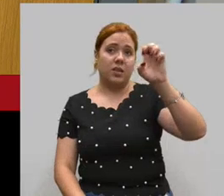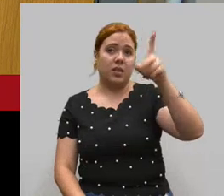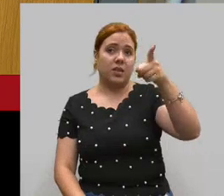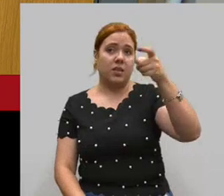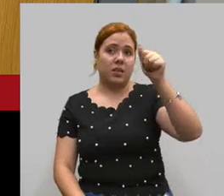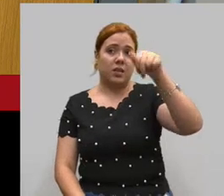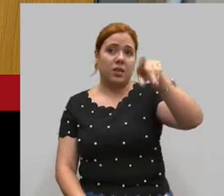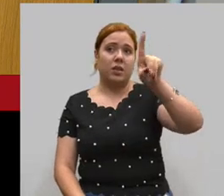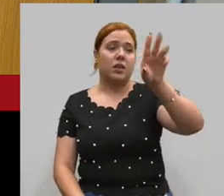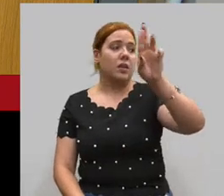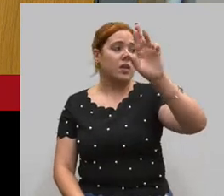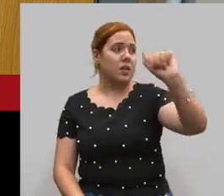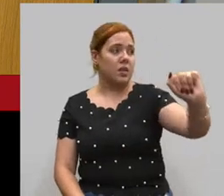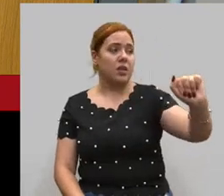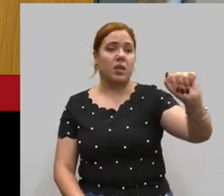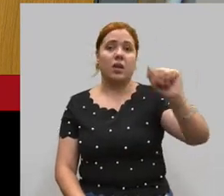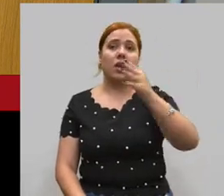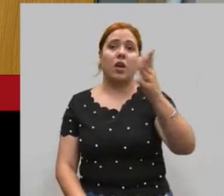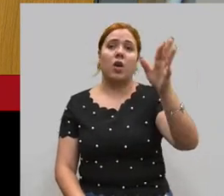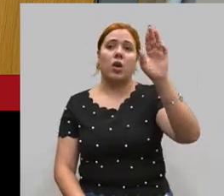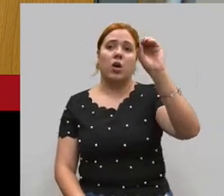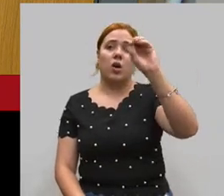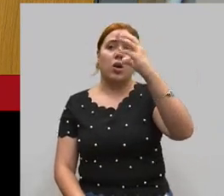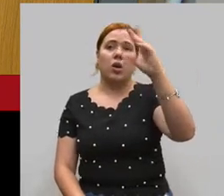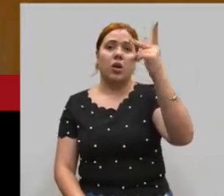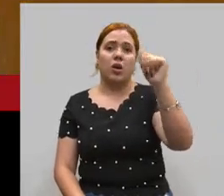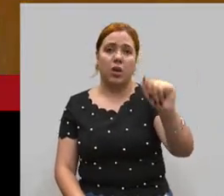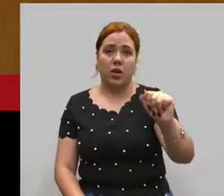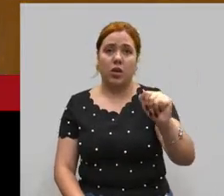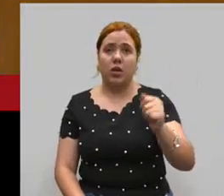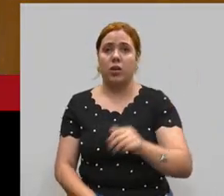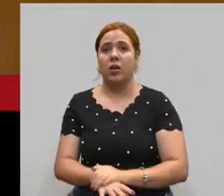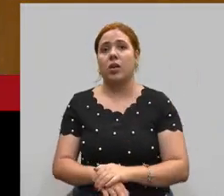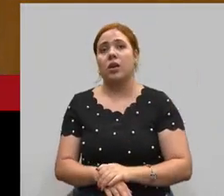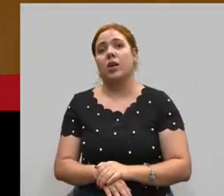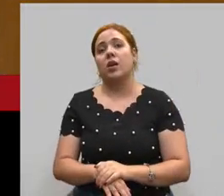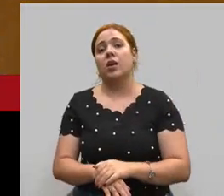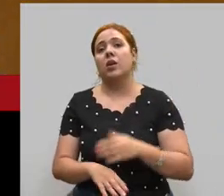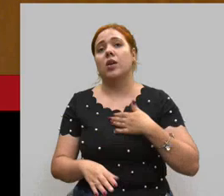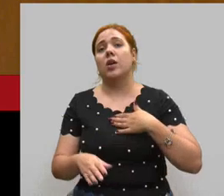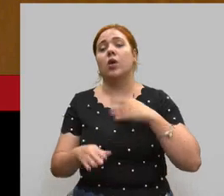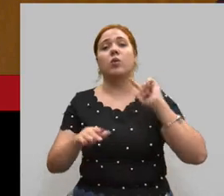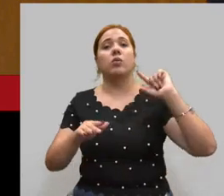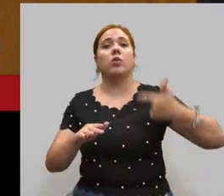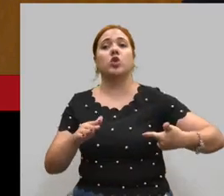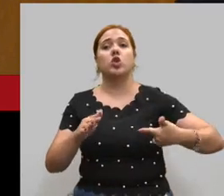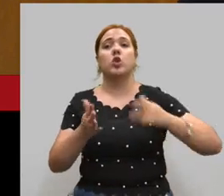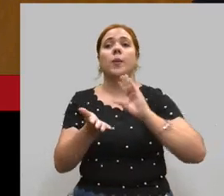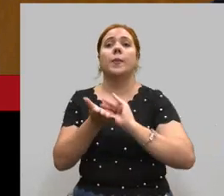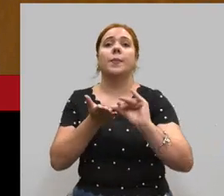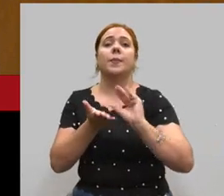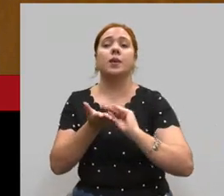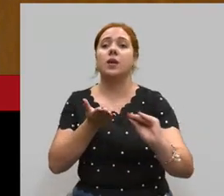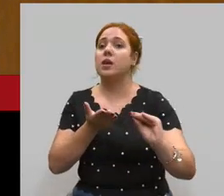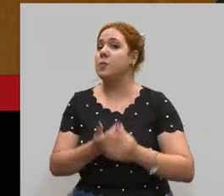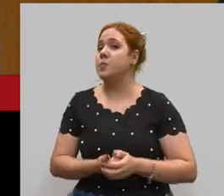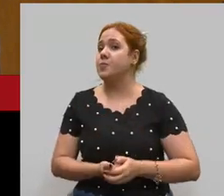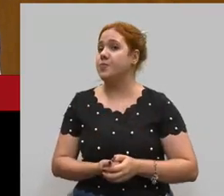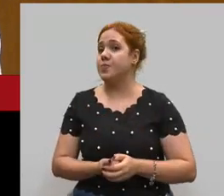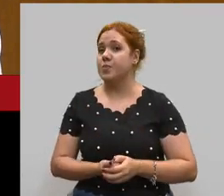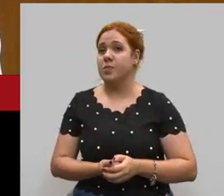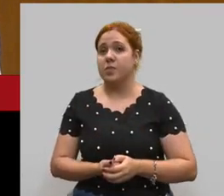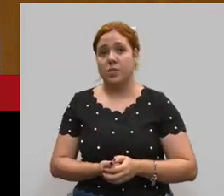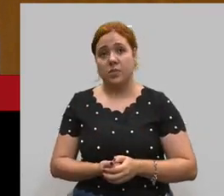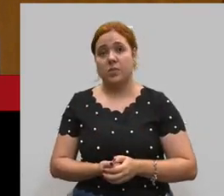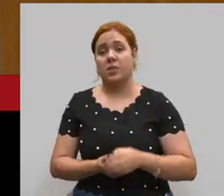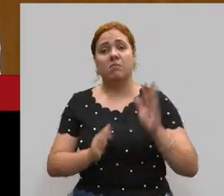audiência pública porost na tarde de hoje ao nosso subsecretário representando muito bem o estado e que falou muito